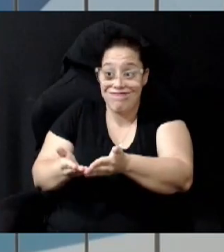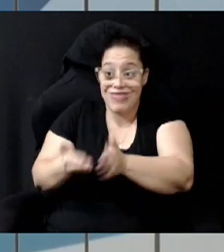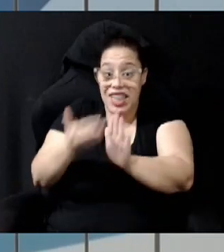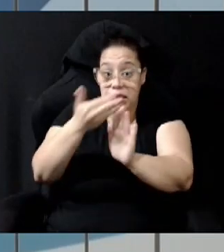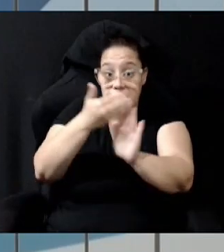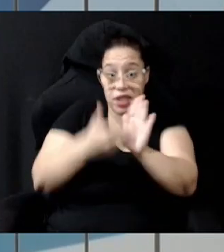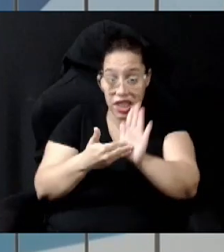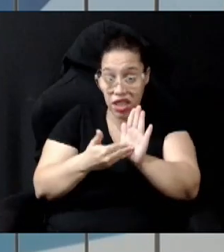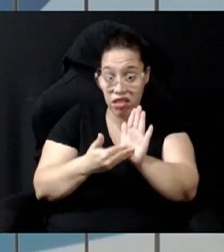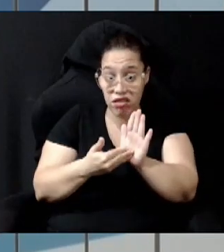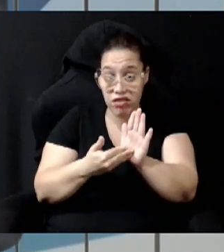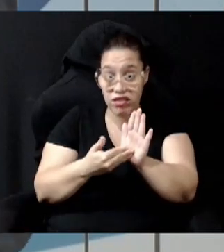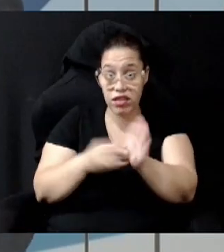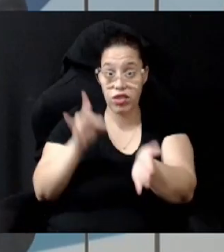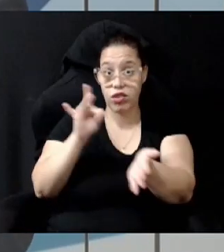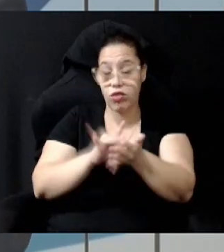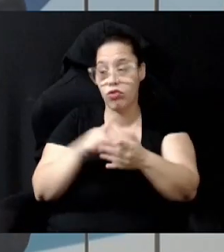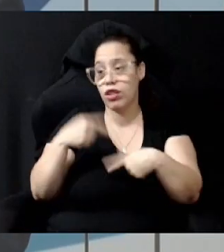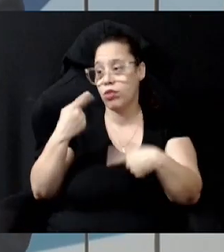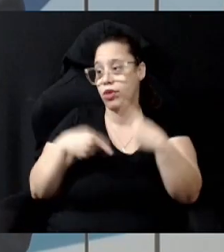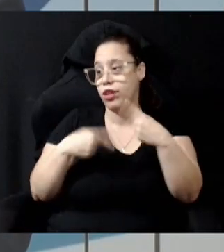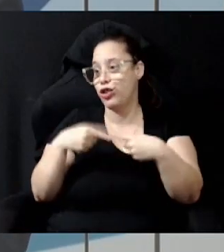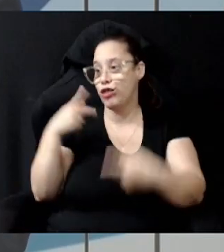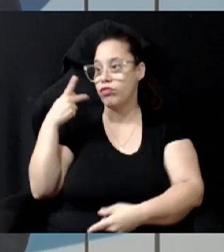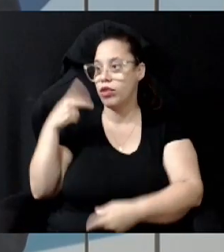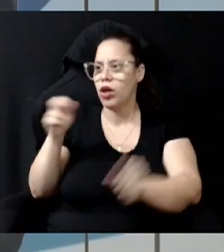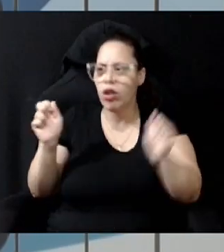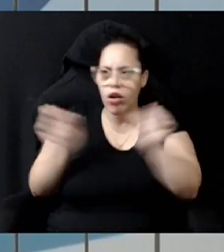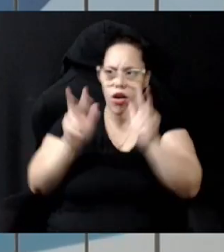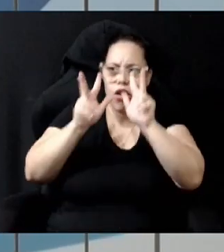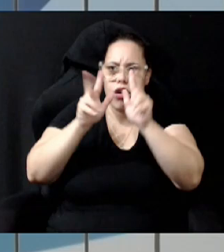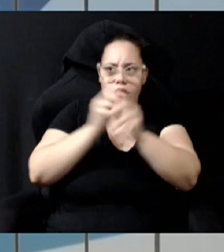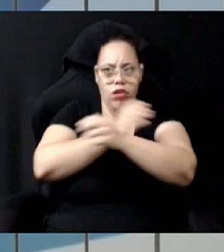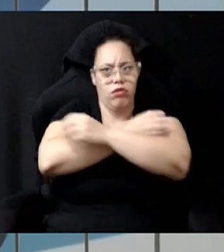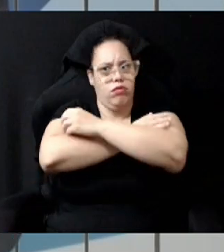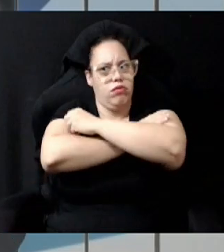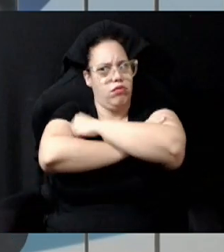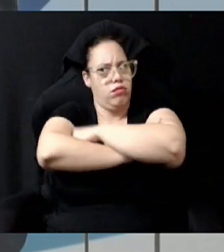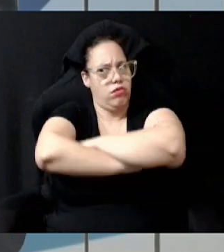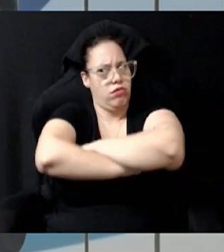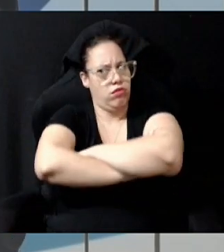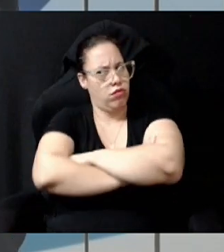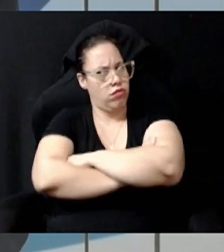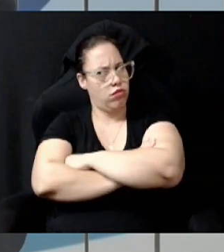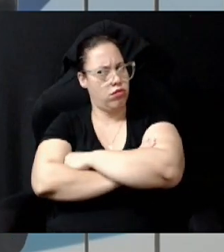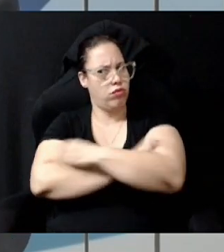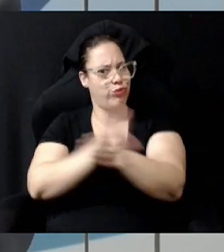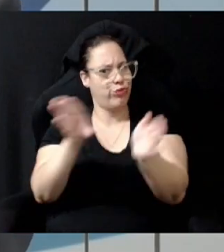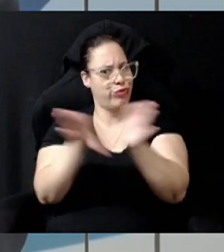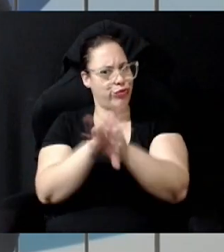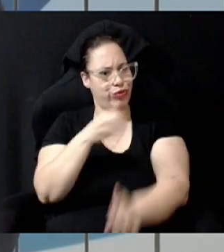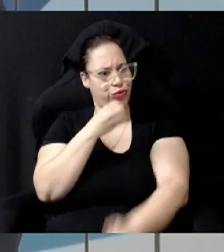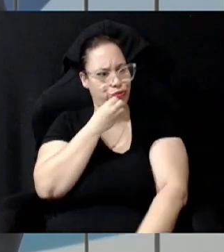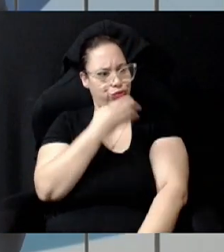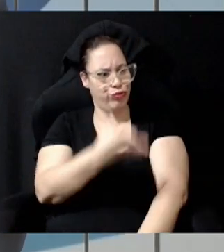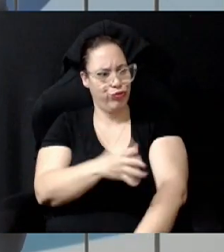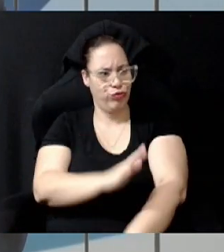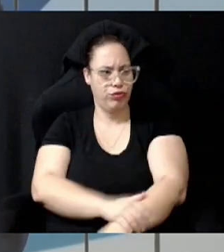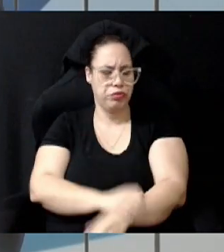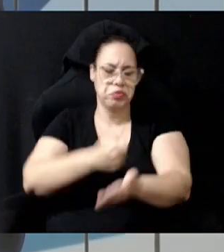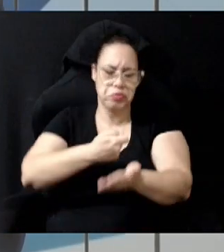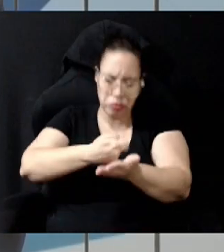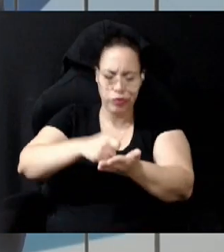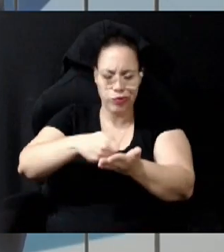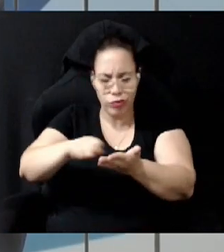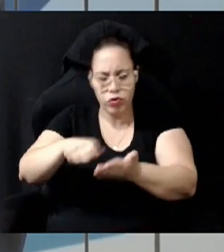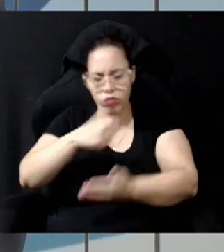num fato político. Isso me chamou a atenção, falei, isso não vai chegar a um lugar bom. Daí eu achei, né, alguns autores, né, o